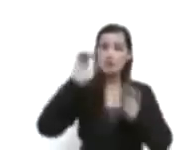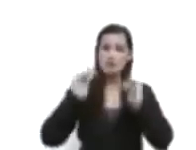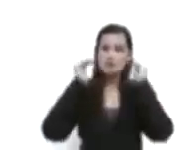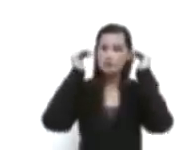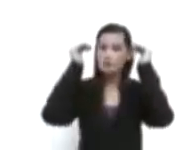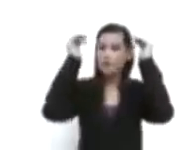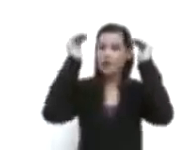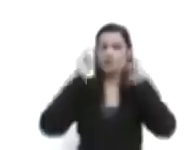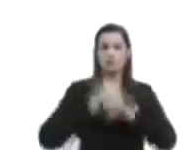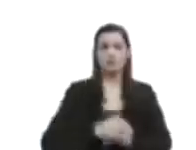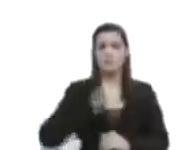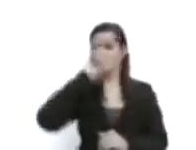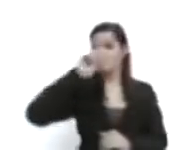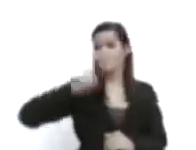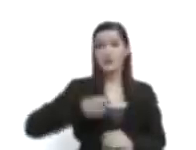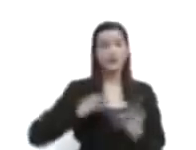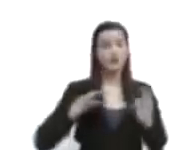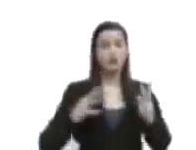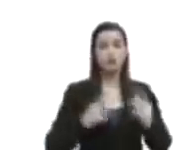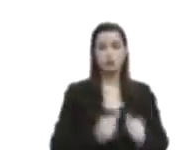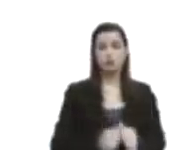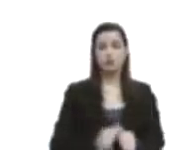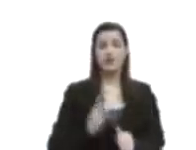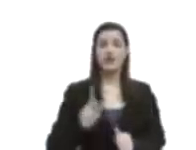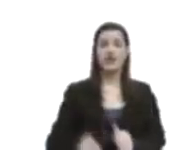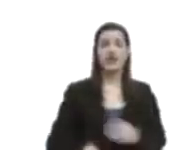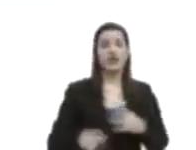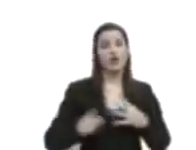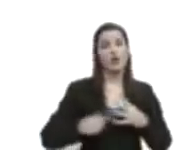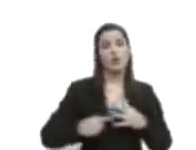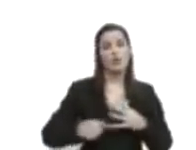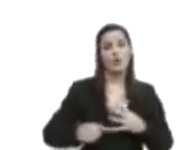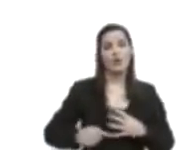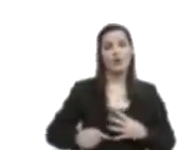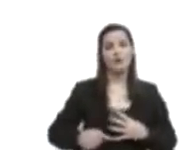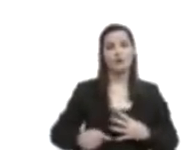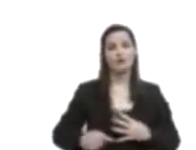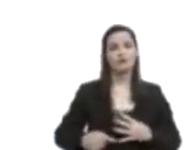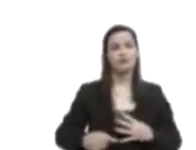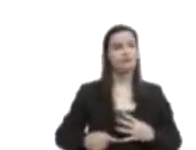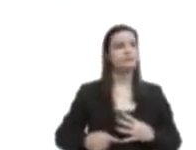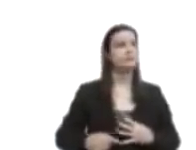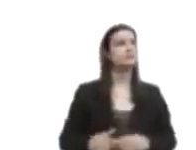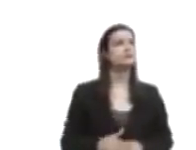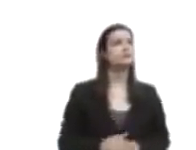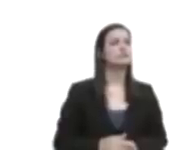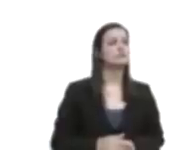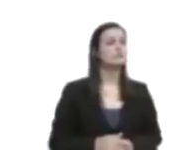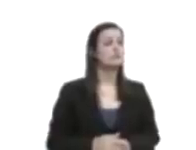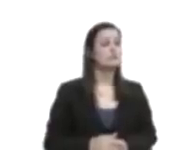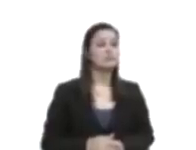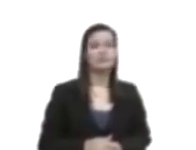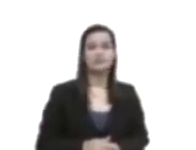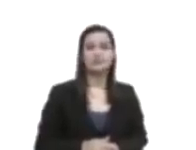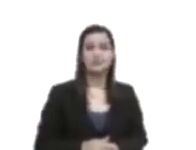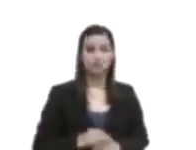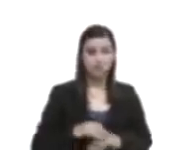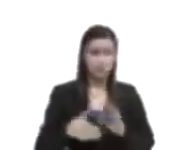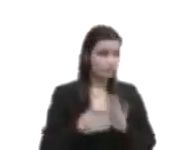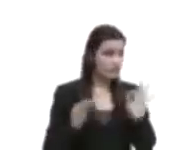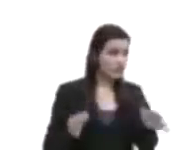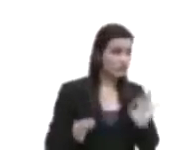é a quarta bem-aventurança, a quarta qualidade do crente. Como é que está o placar aí, meu filho? Está bom aí? Como é que está?